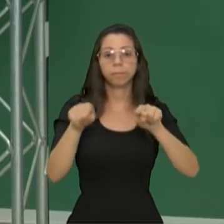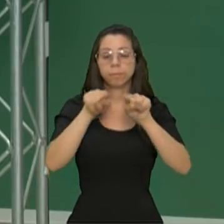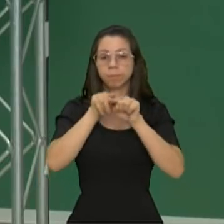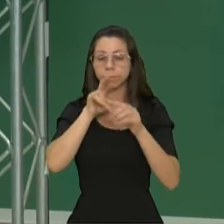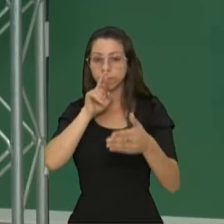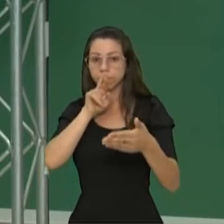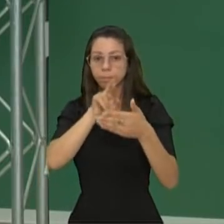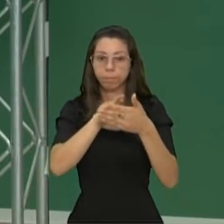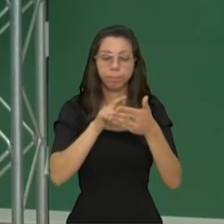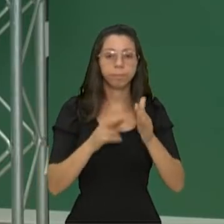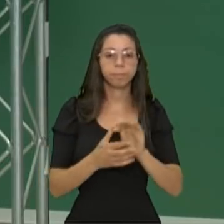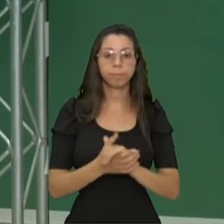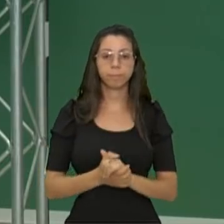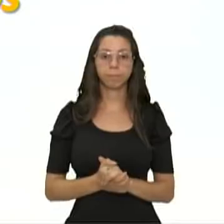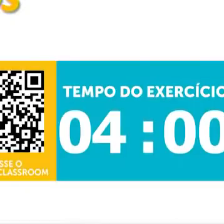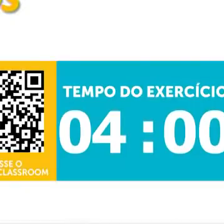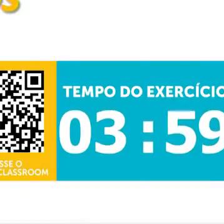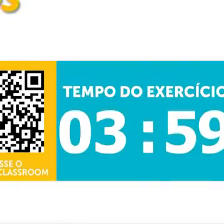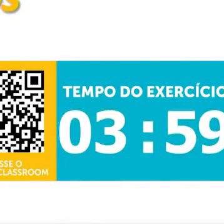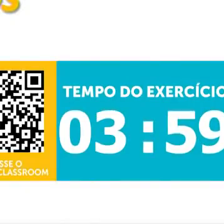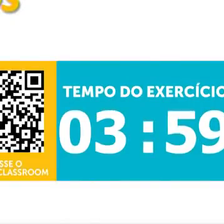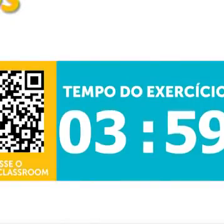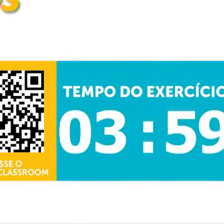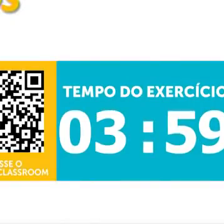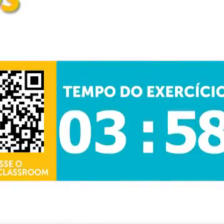com a finalização da resolução aí.